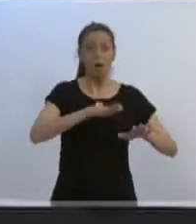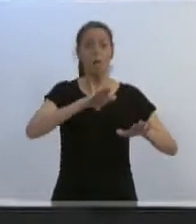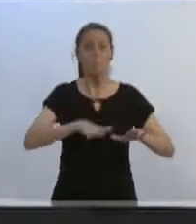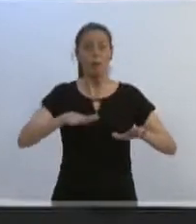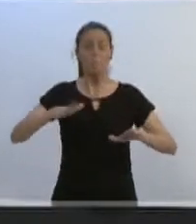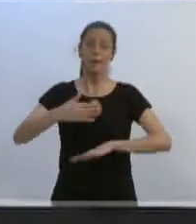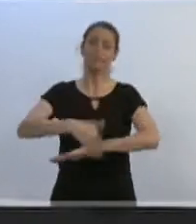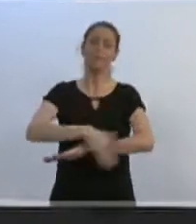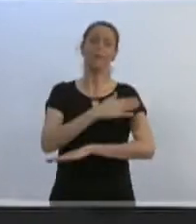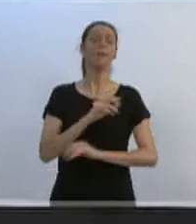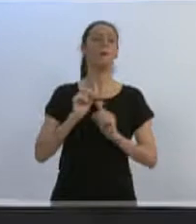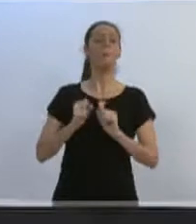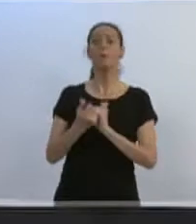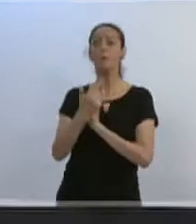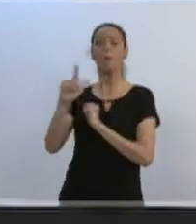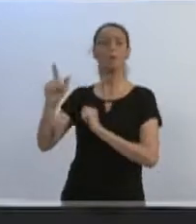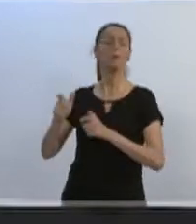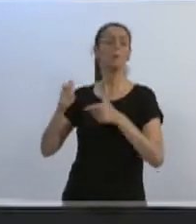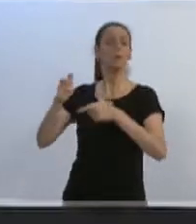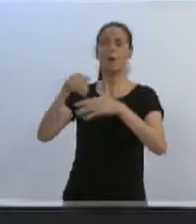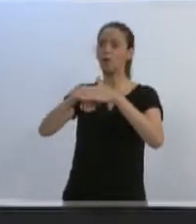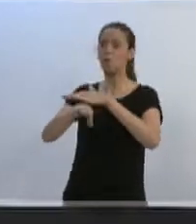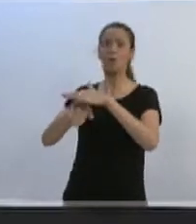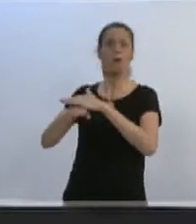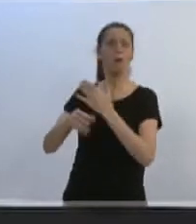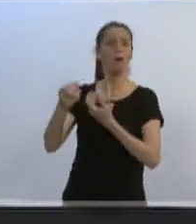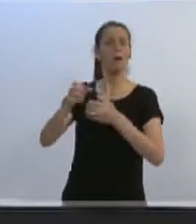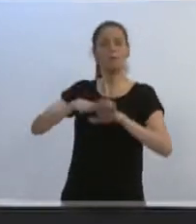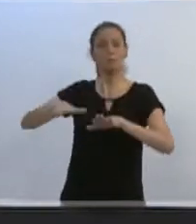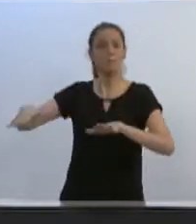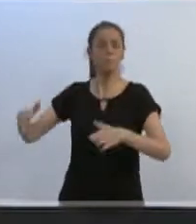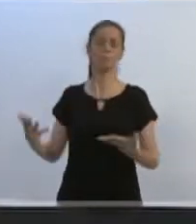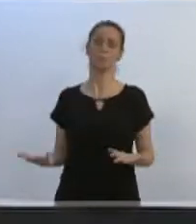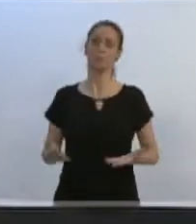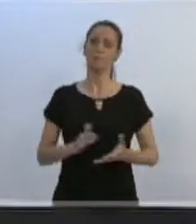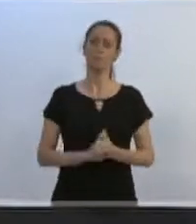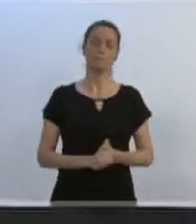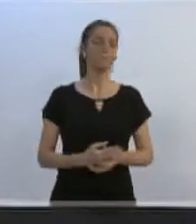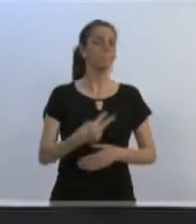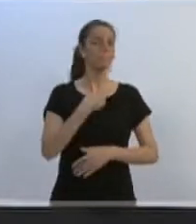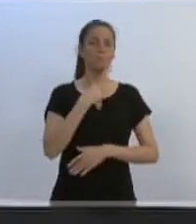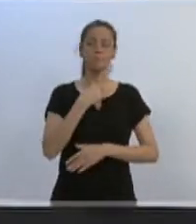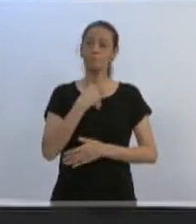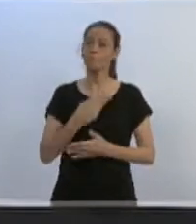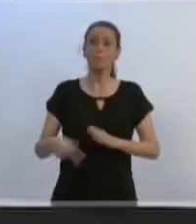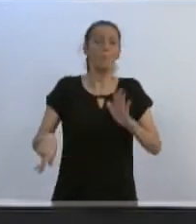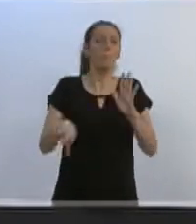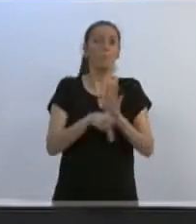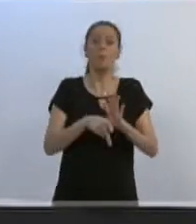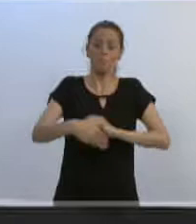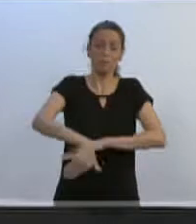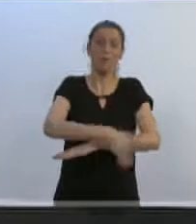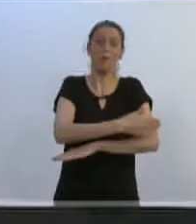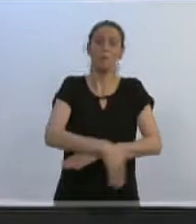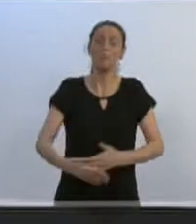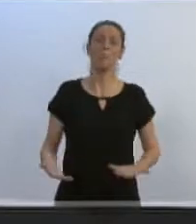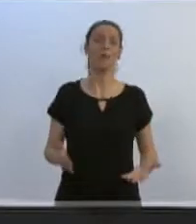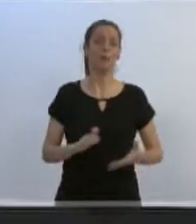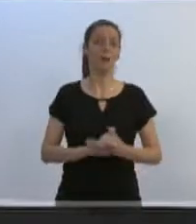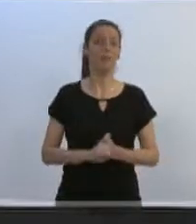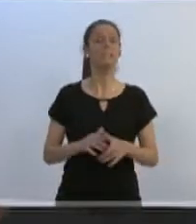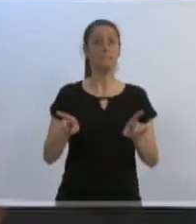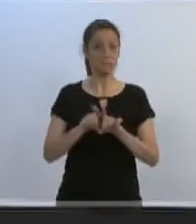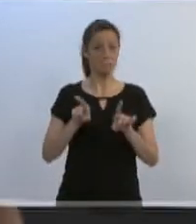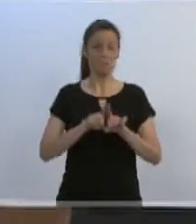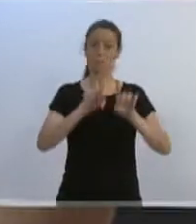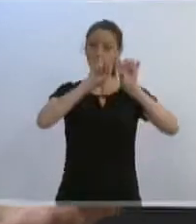algum imóvel aquino o município pra esse para que esses veículos não fique nas vias públicas e que utiliza esses mesmos empregados que